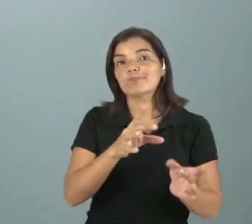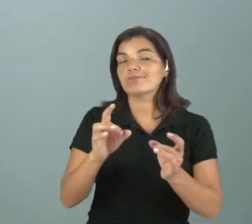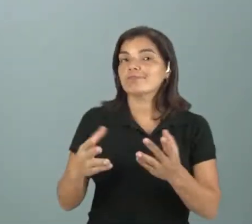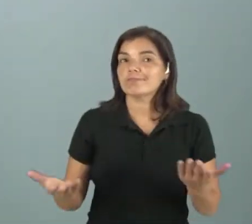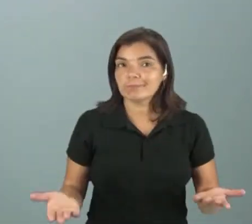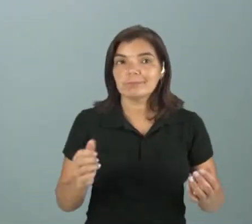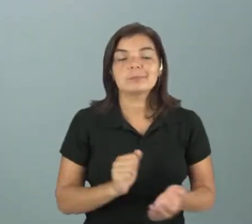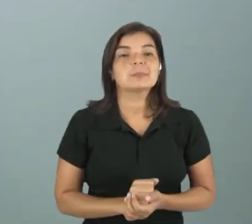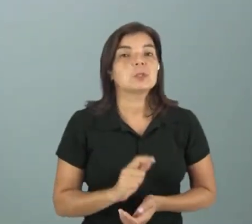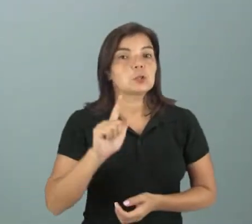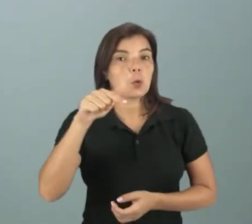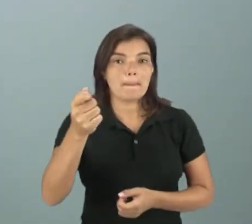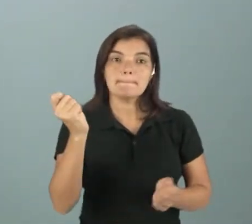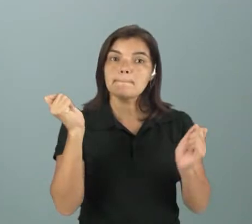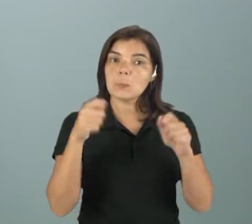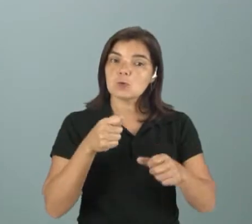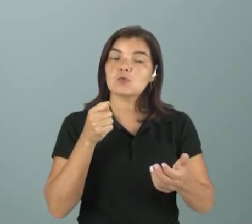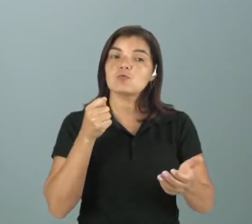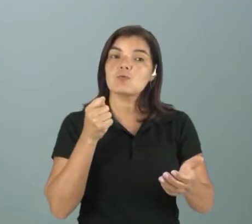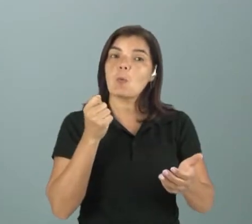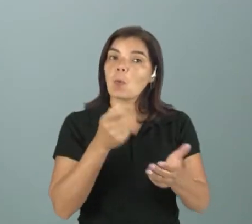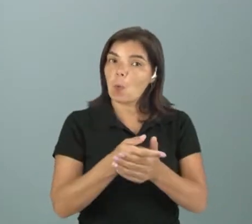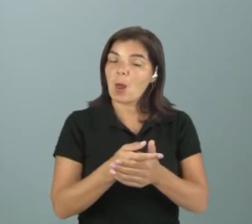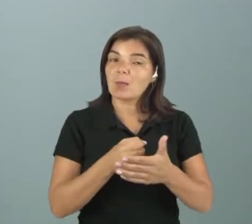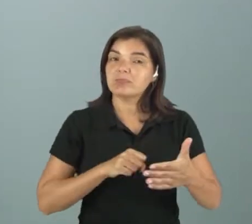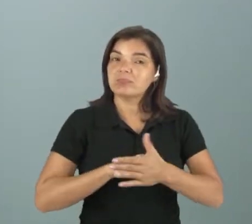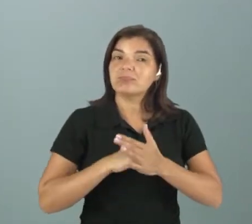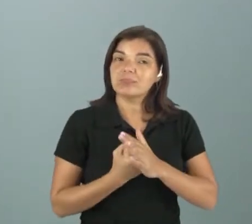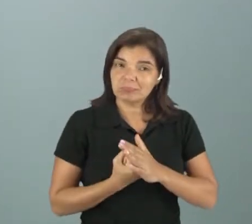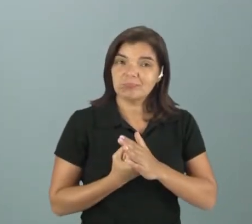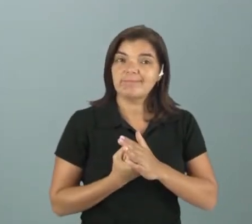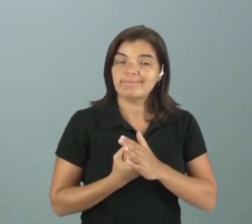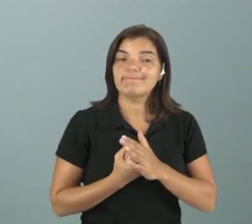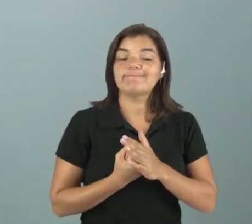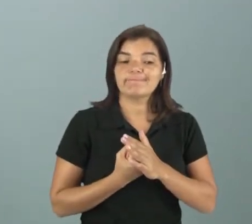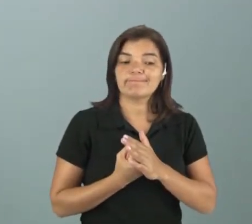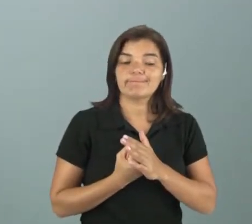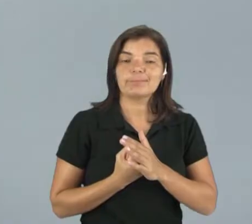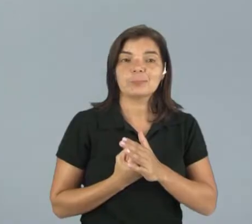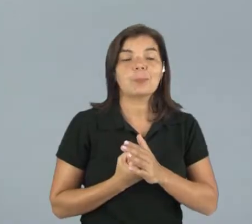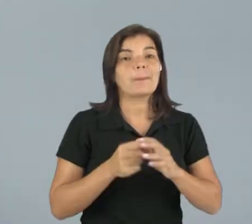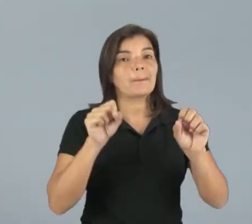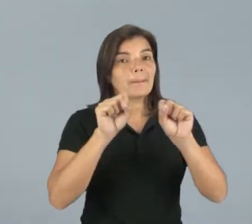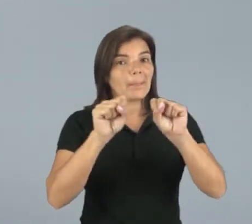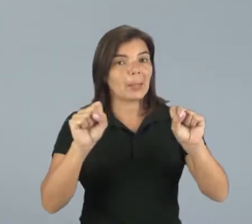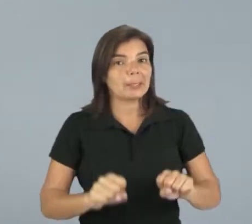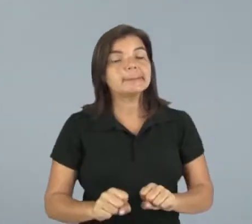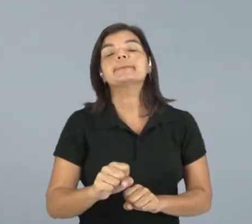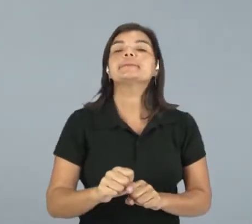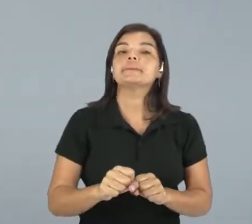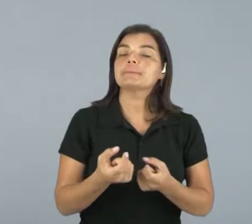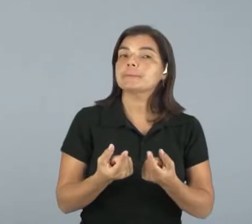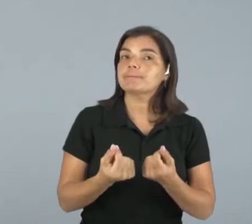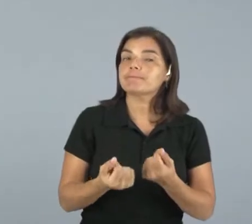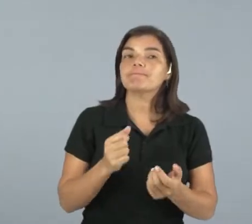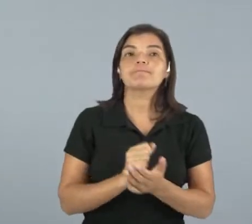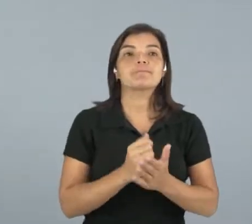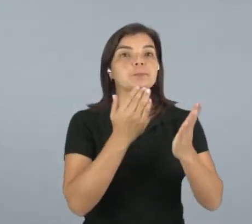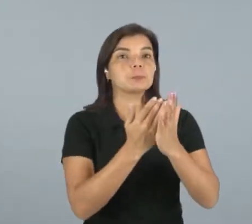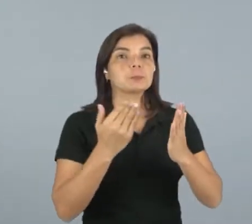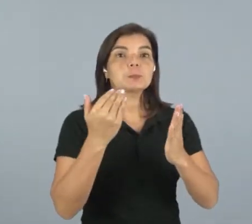vender? Se os outros que poderiam comprar são bloqueados com restrições, né, no sistema financeiro. Então,